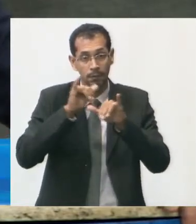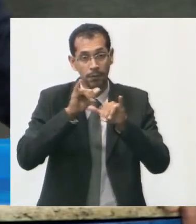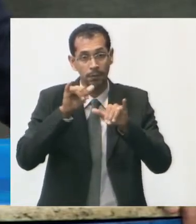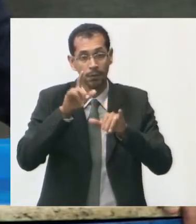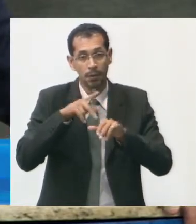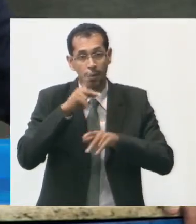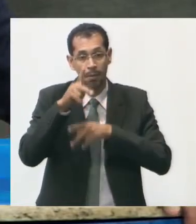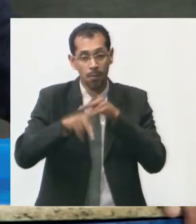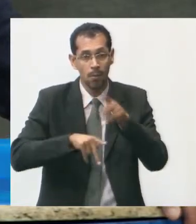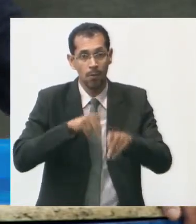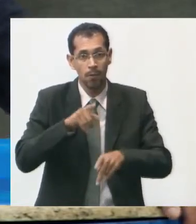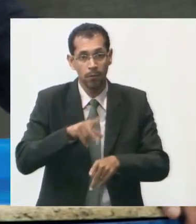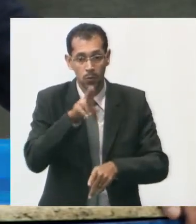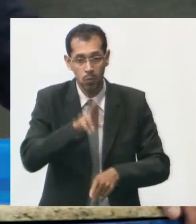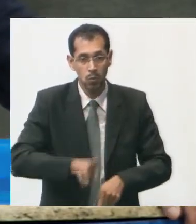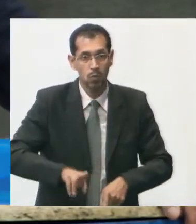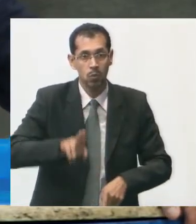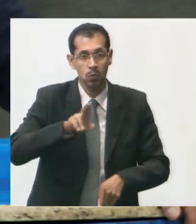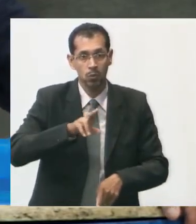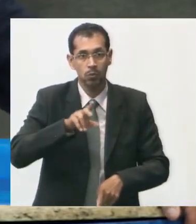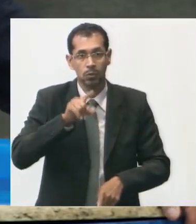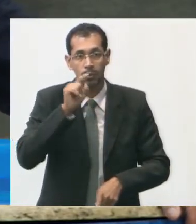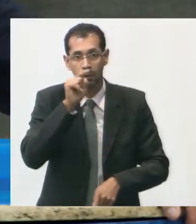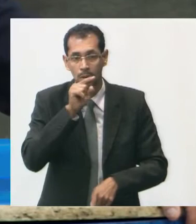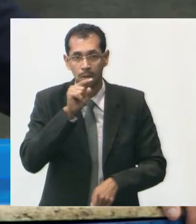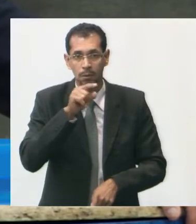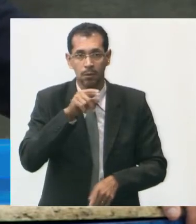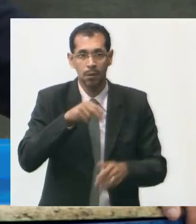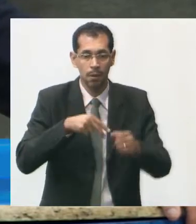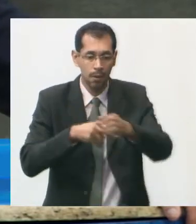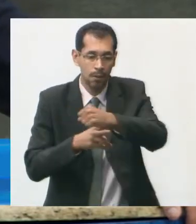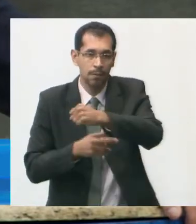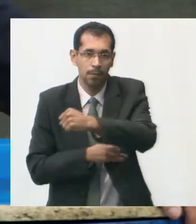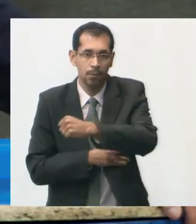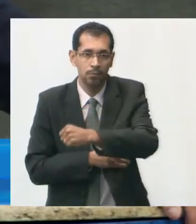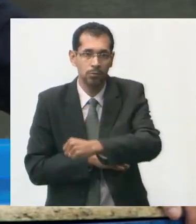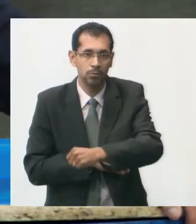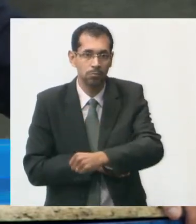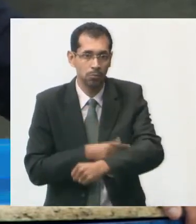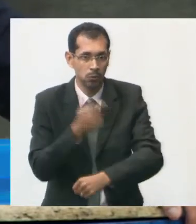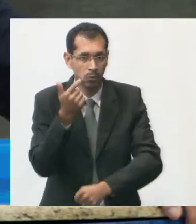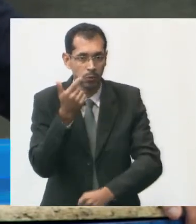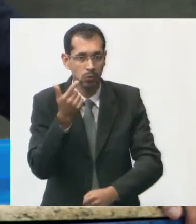que utiliza a Ponte do Príncipe, que é a segunda ponte,